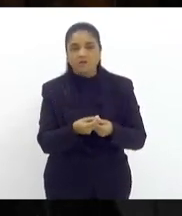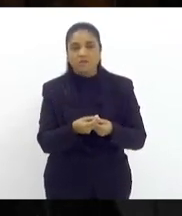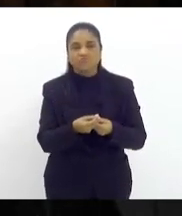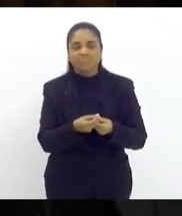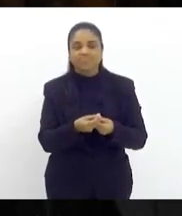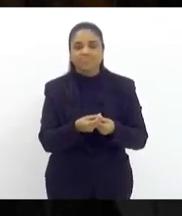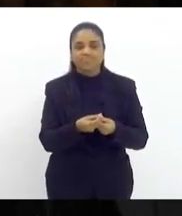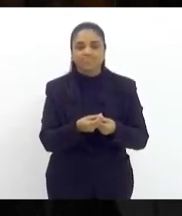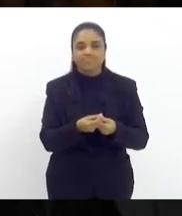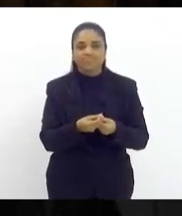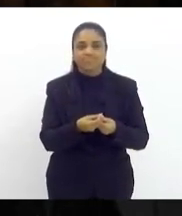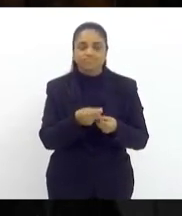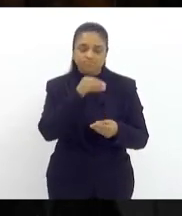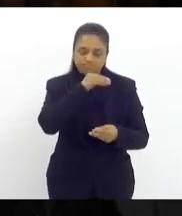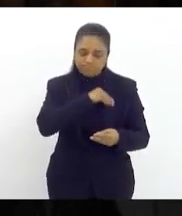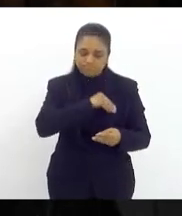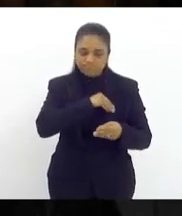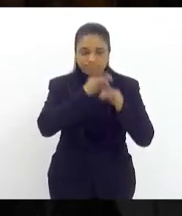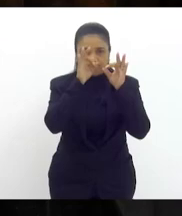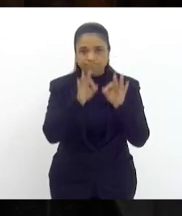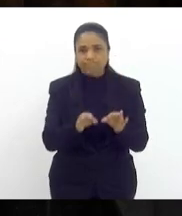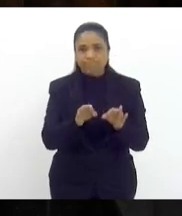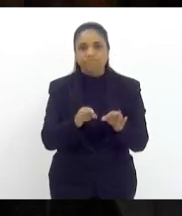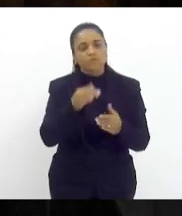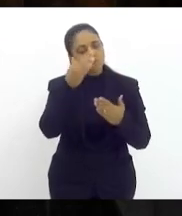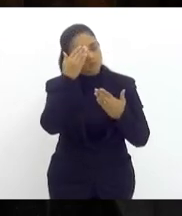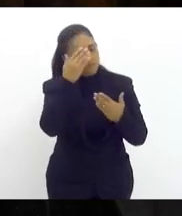justamente remunerado muito obrigado senhoras